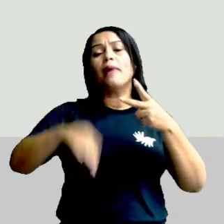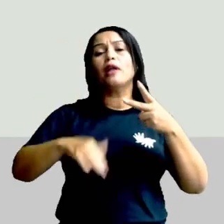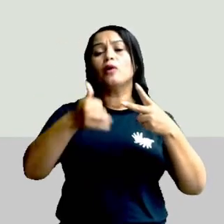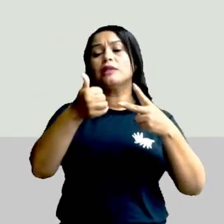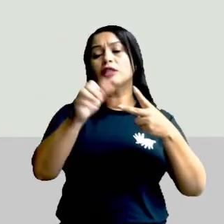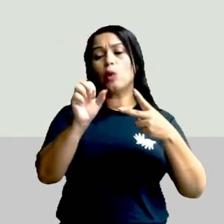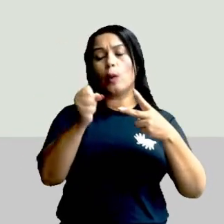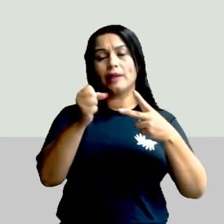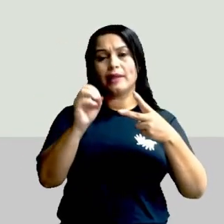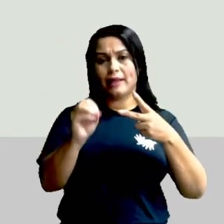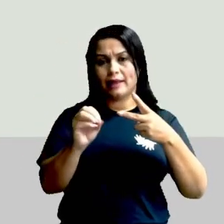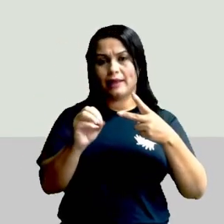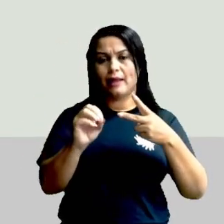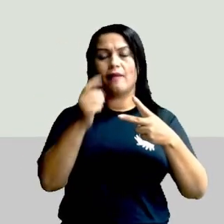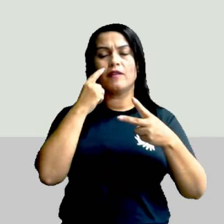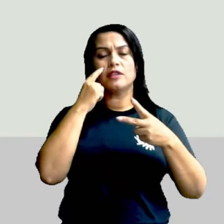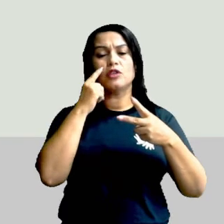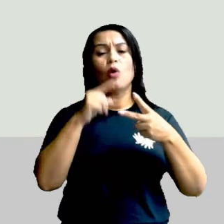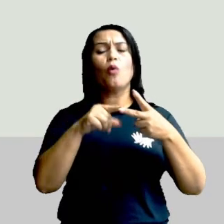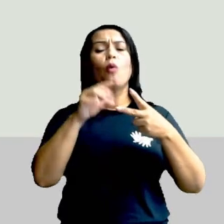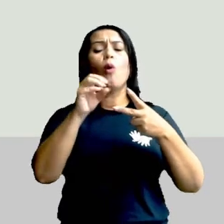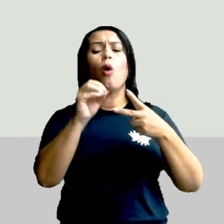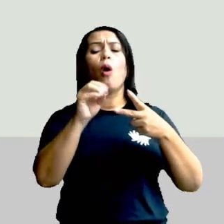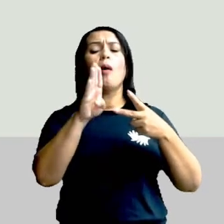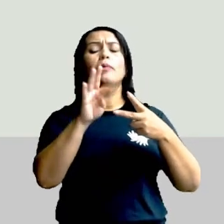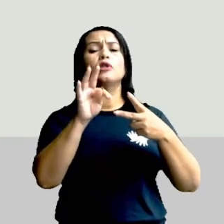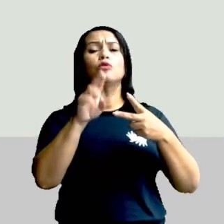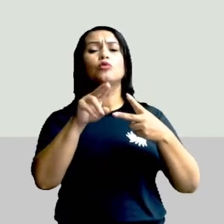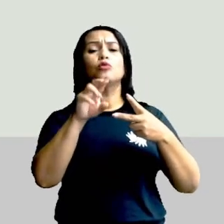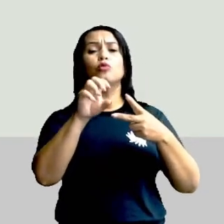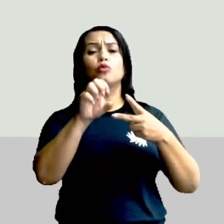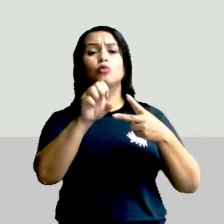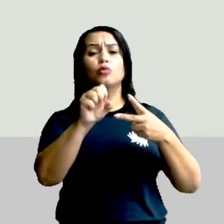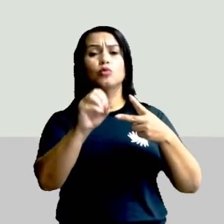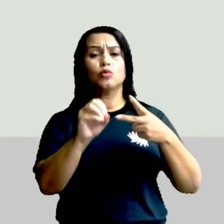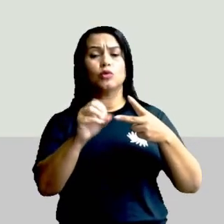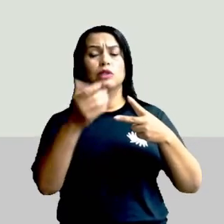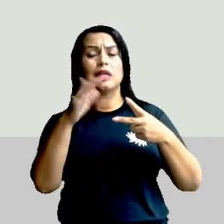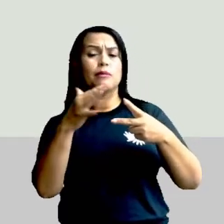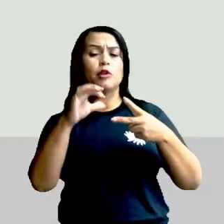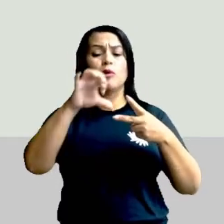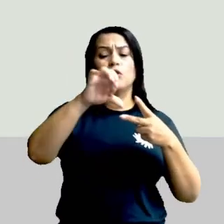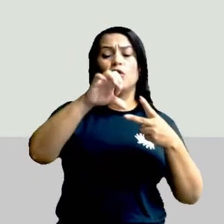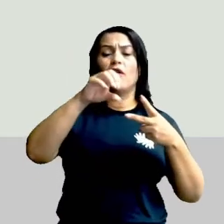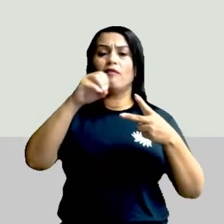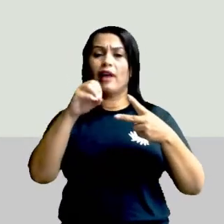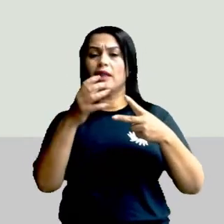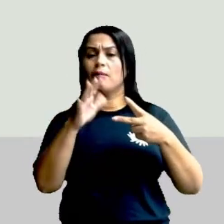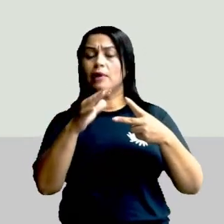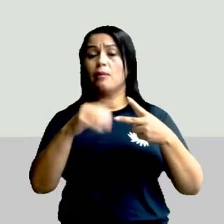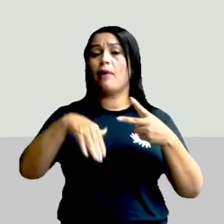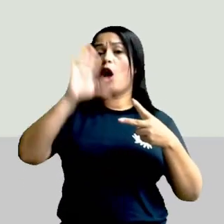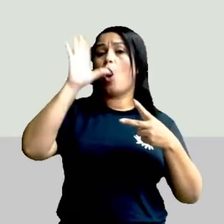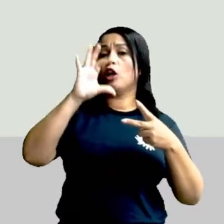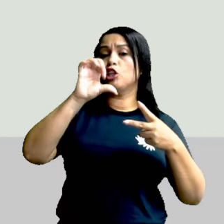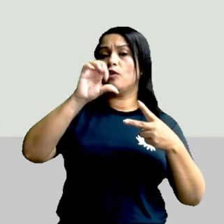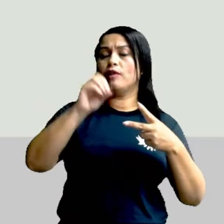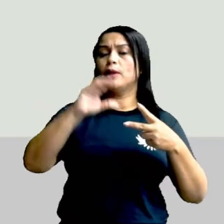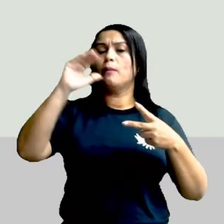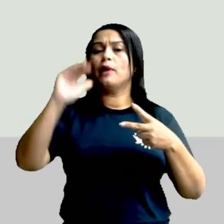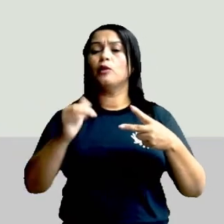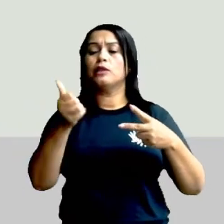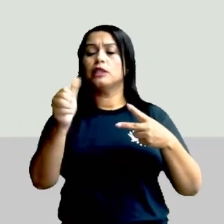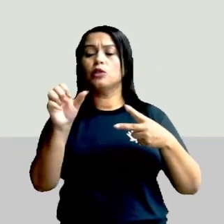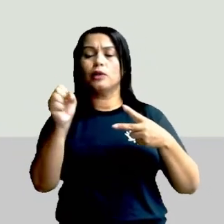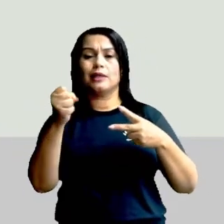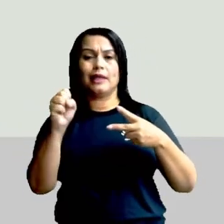ou seja o ângulo obtuso ele tem que ter entre 90 maior que não vende em menor que